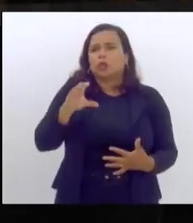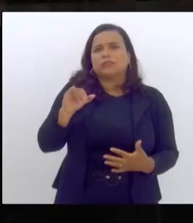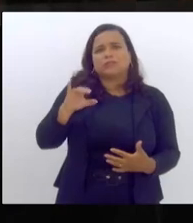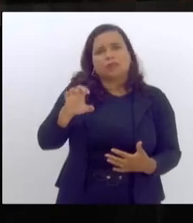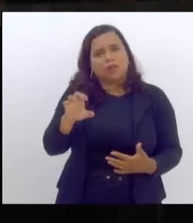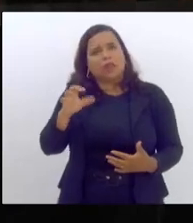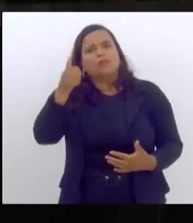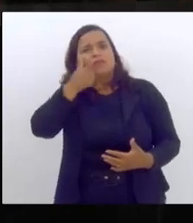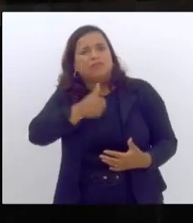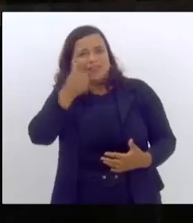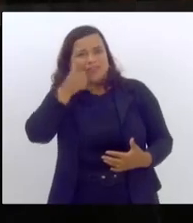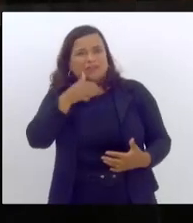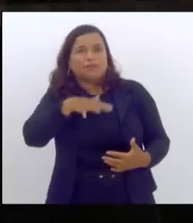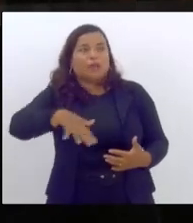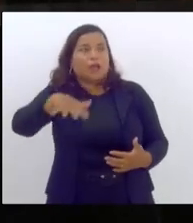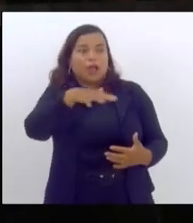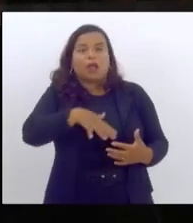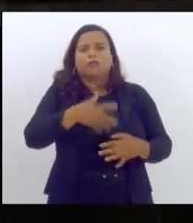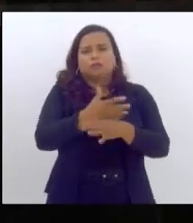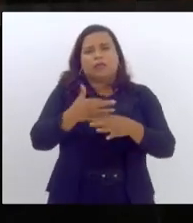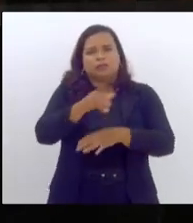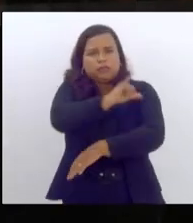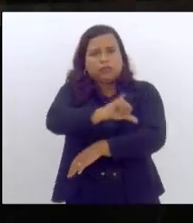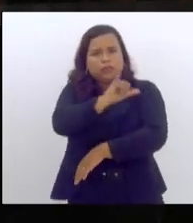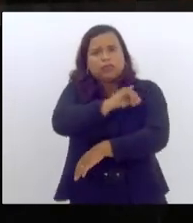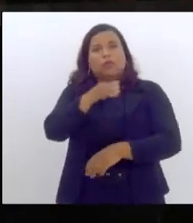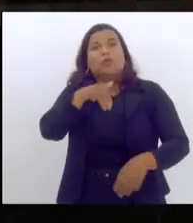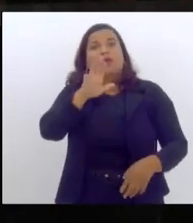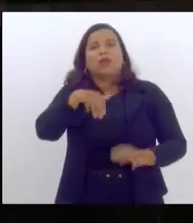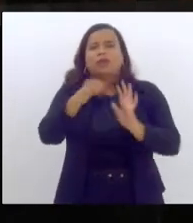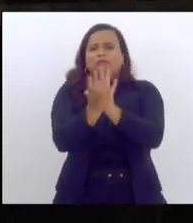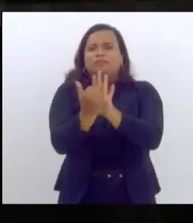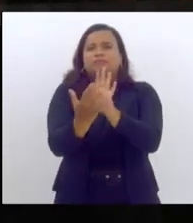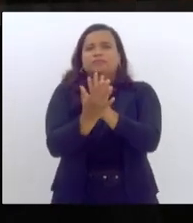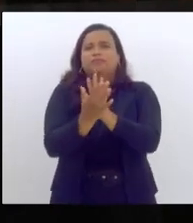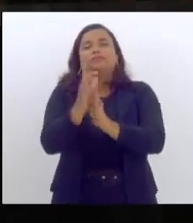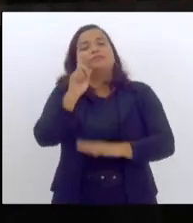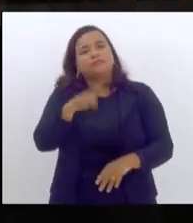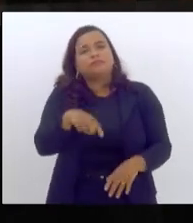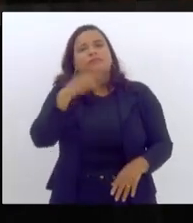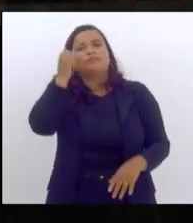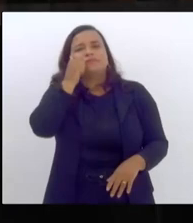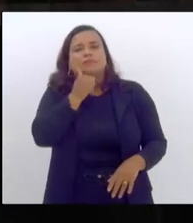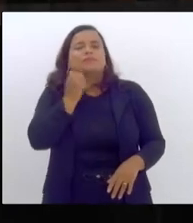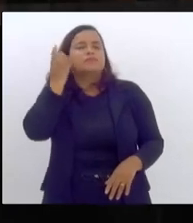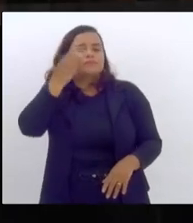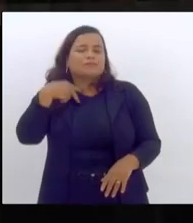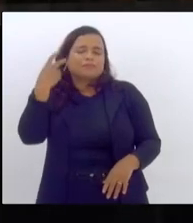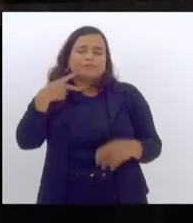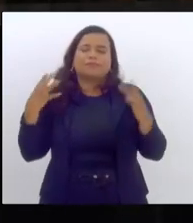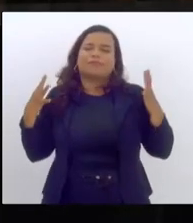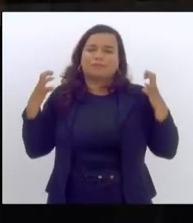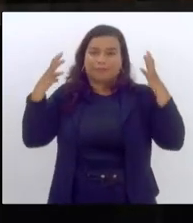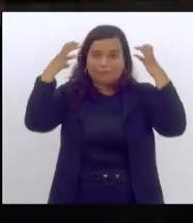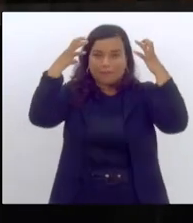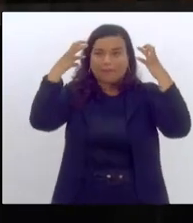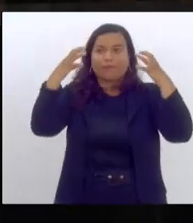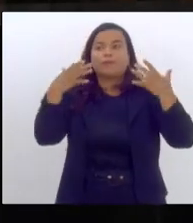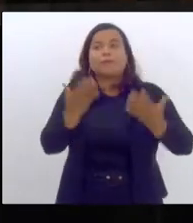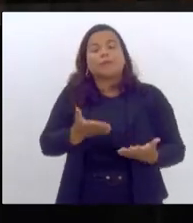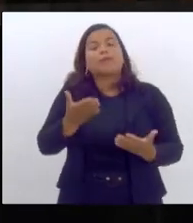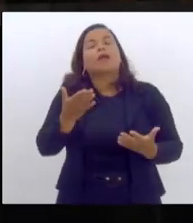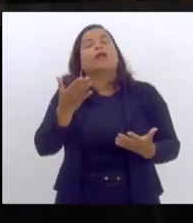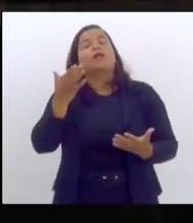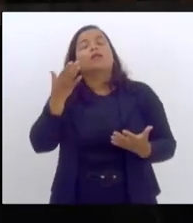no âmbito da cidade do Rio de Janeiro, quem protocolou foi a então vereadora Marielle Franco, e esse dossiê